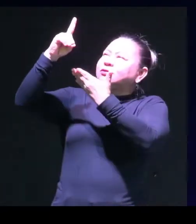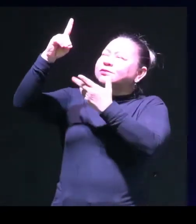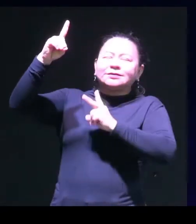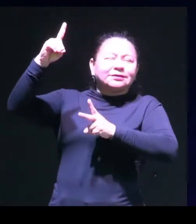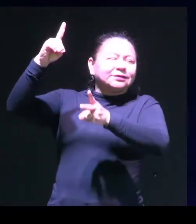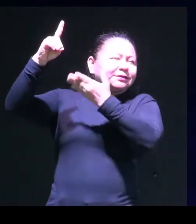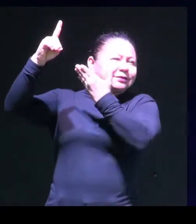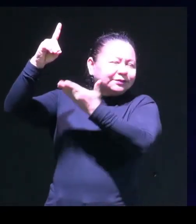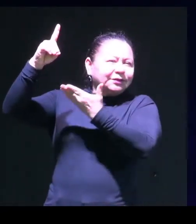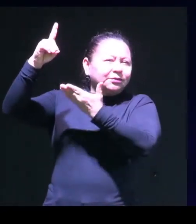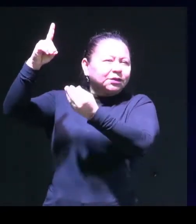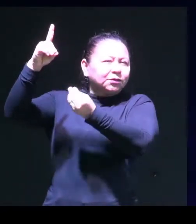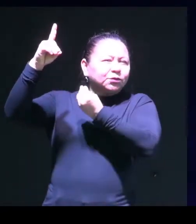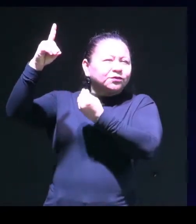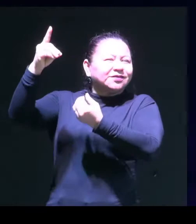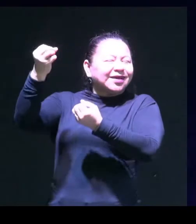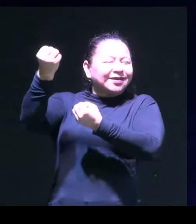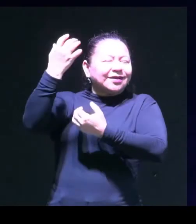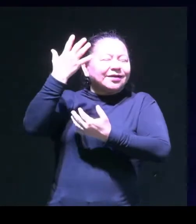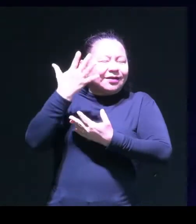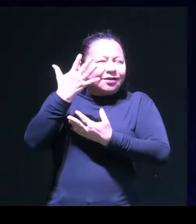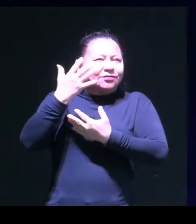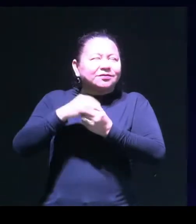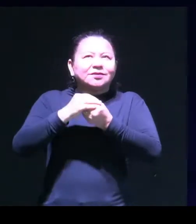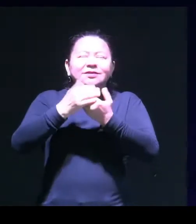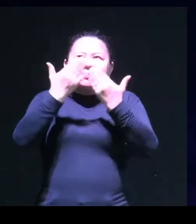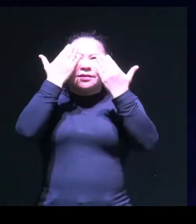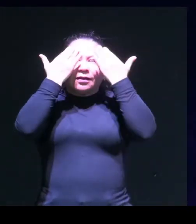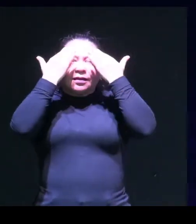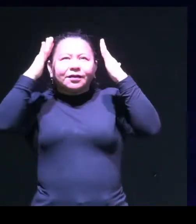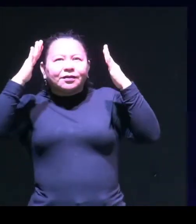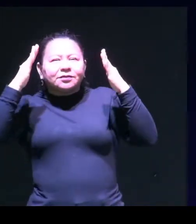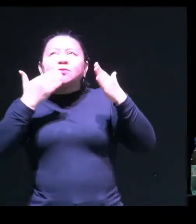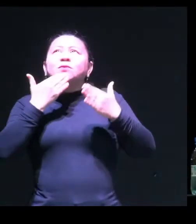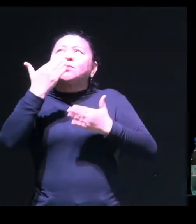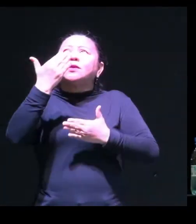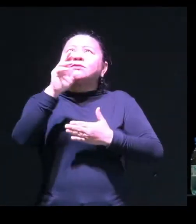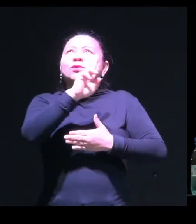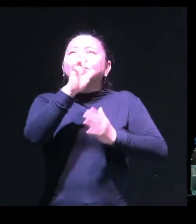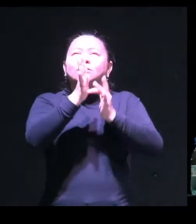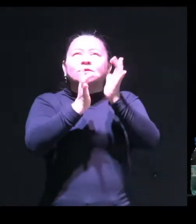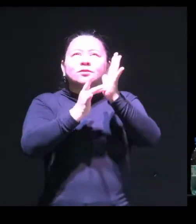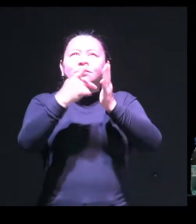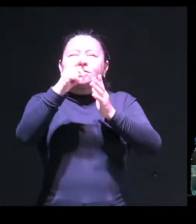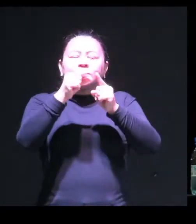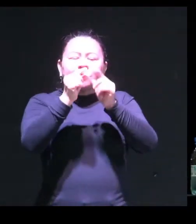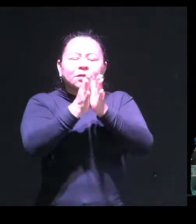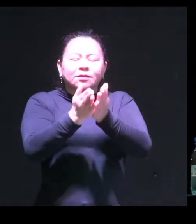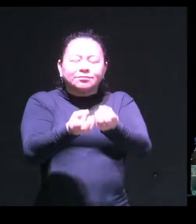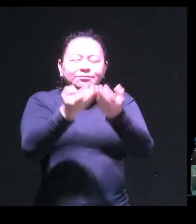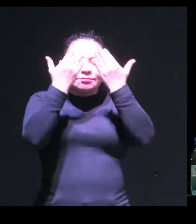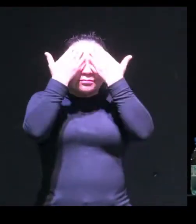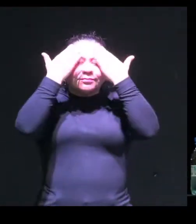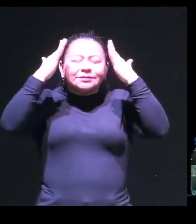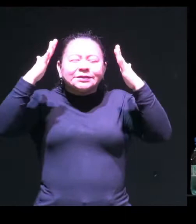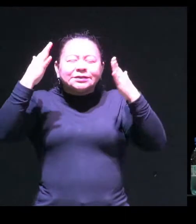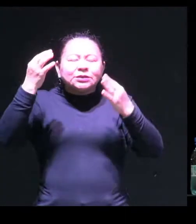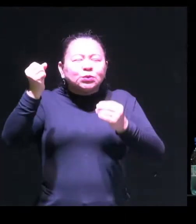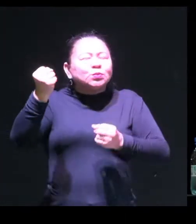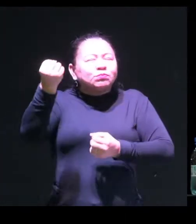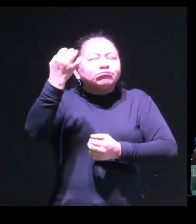sempre e nos dá a graça, revelação. Eu te peço em nome de Jesus que a tua palavra seja ministrada com